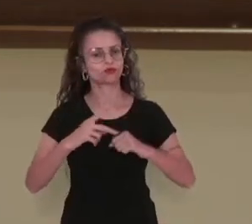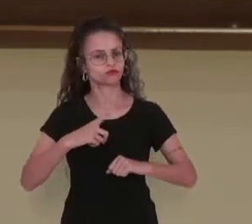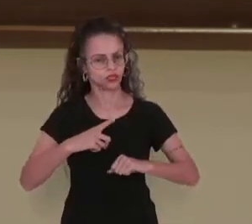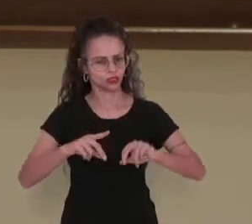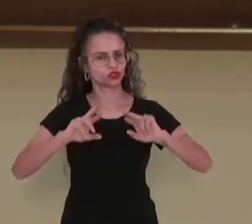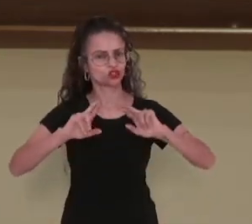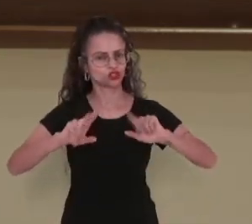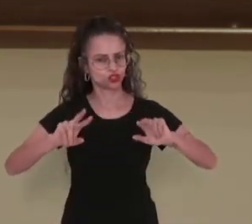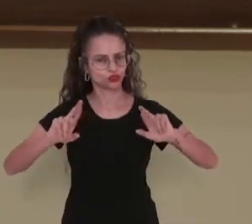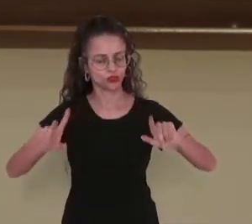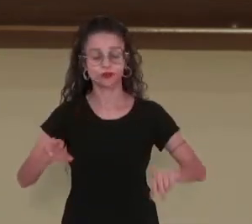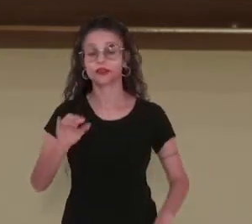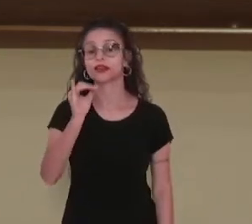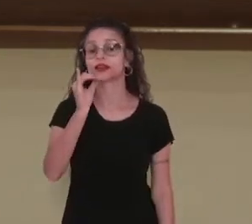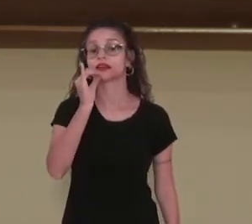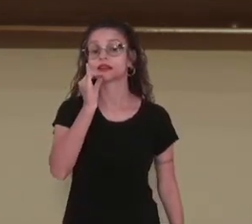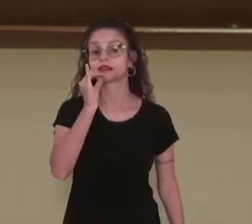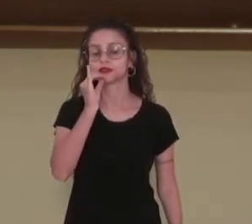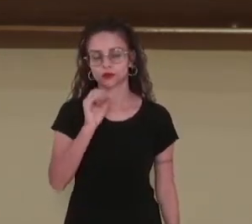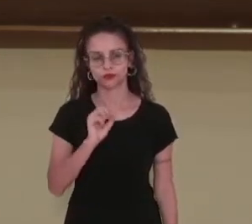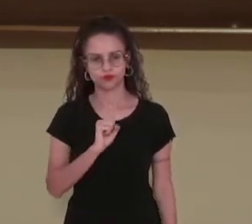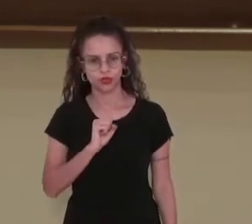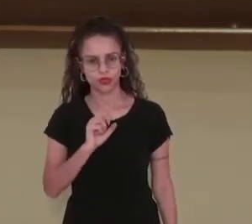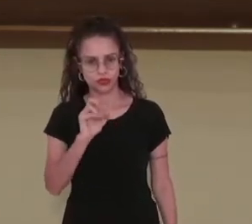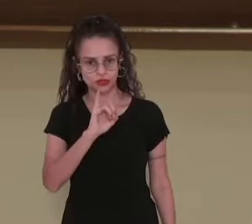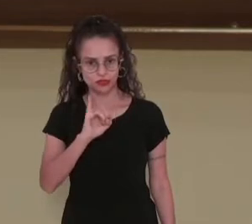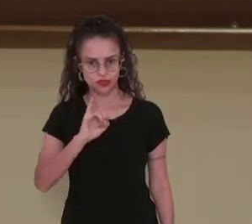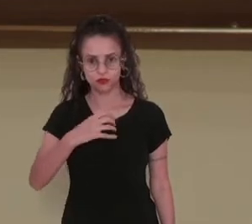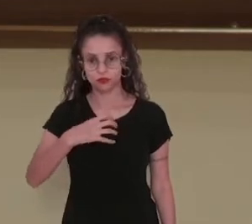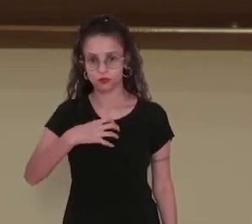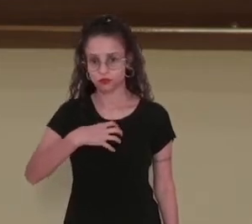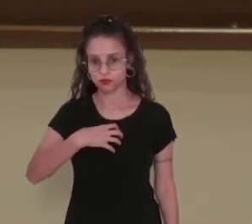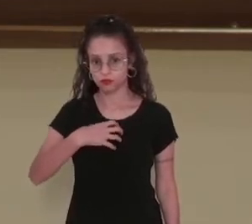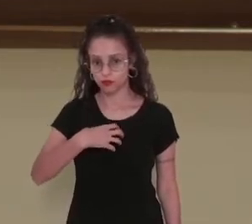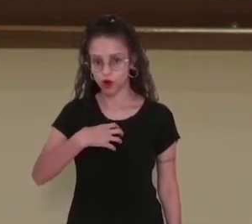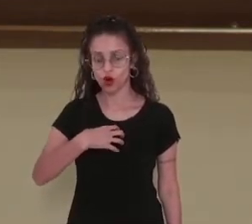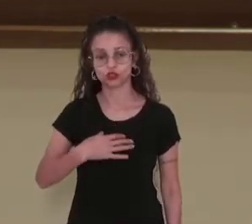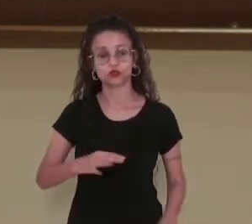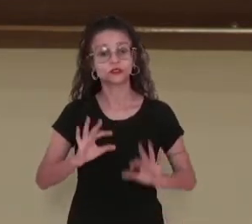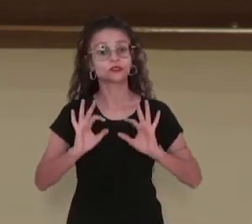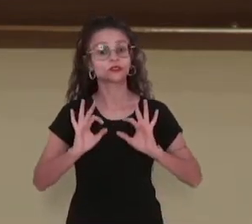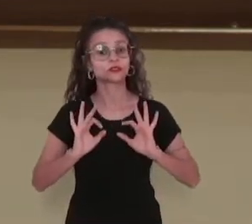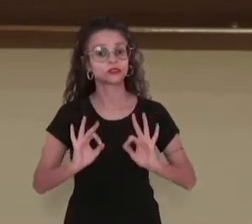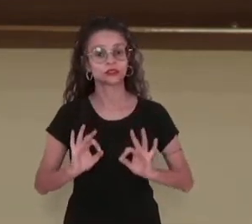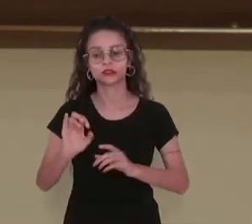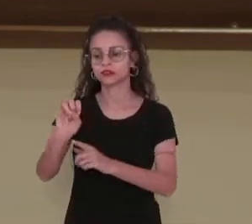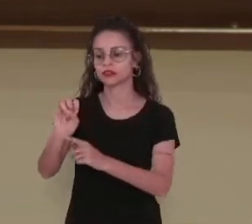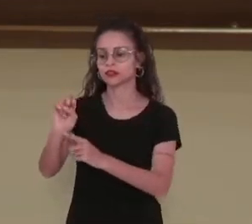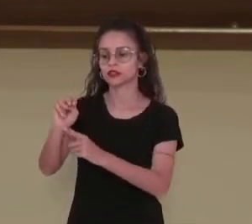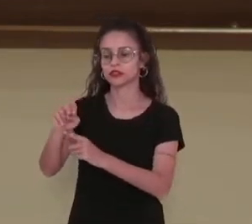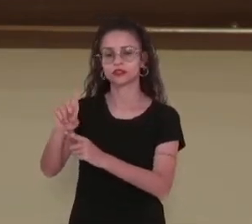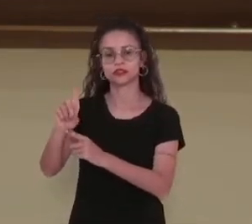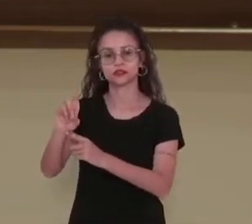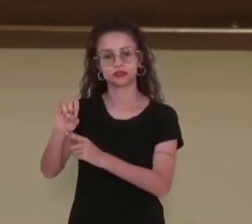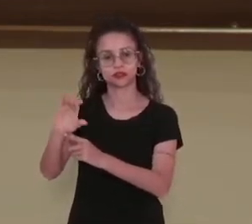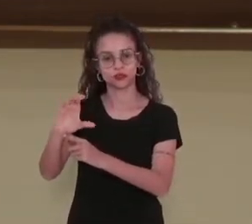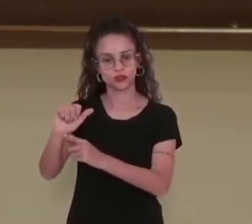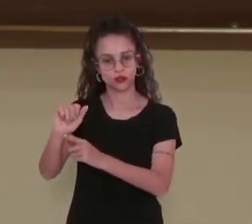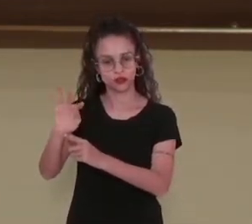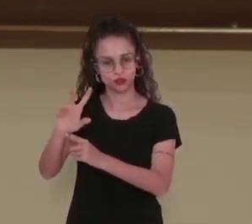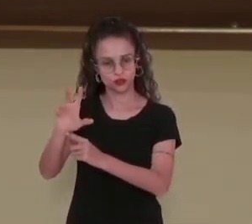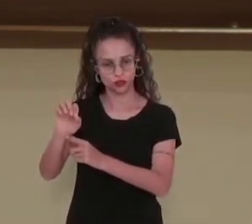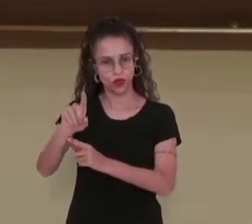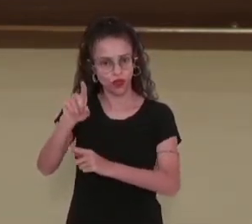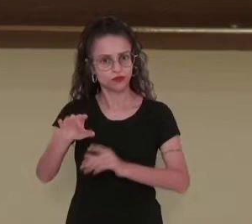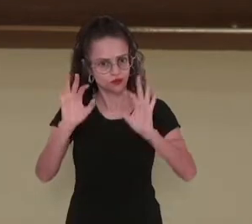si. Exemplo, se eu tenho o modo indicativo, eu sei que ele indica um fato certo, que realmente